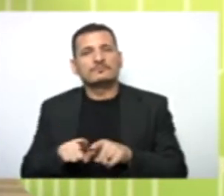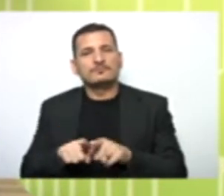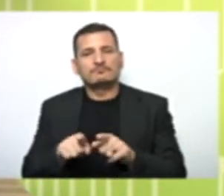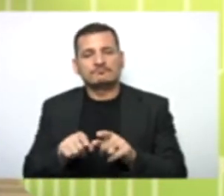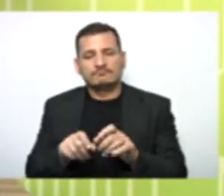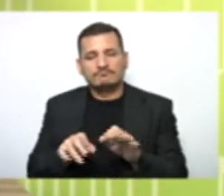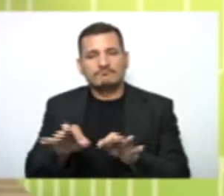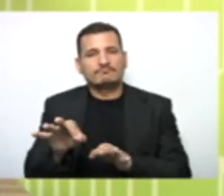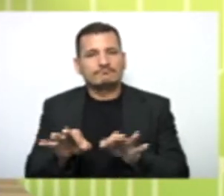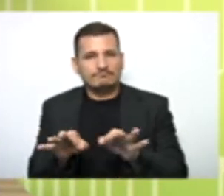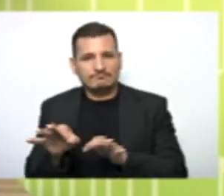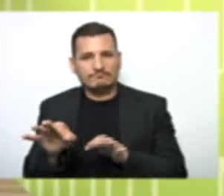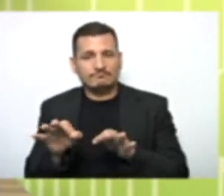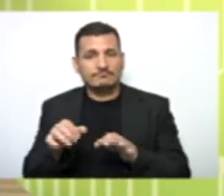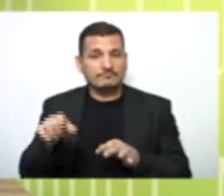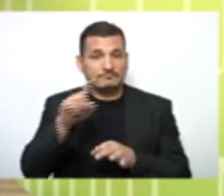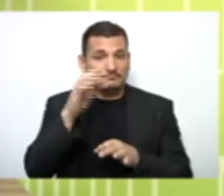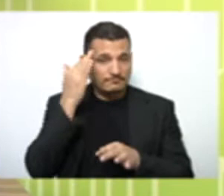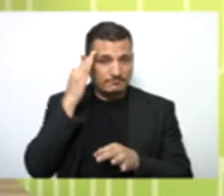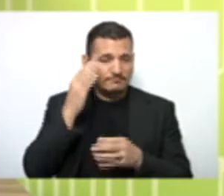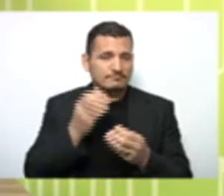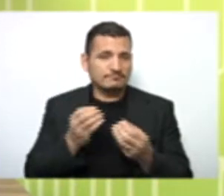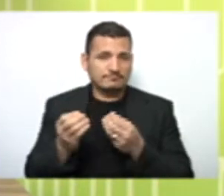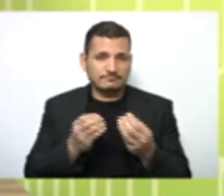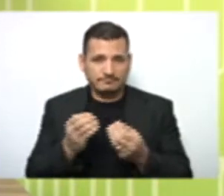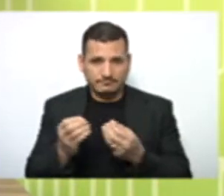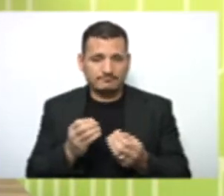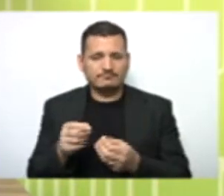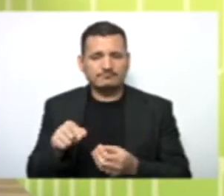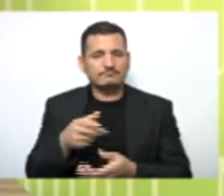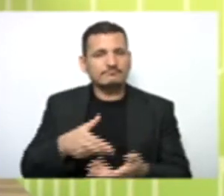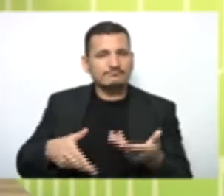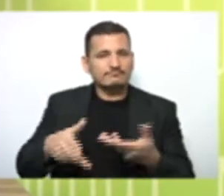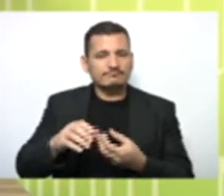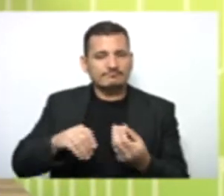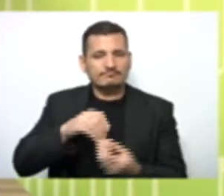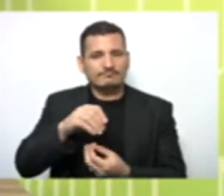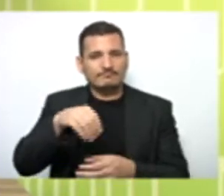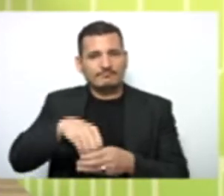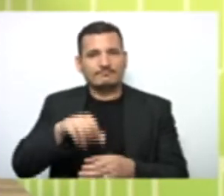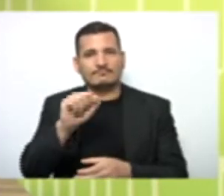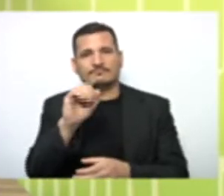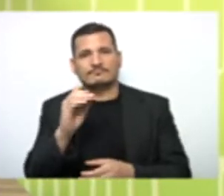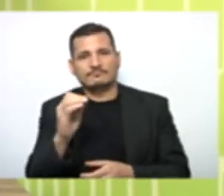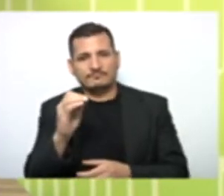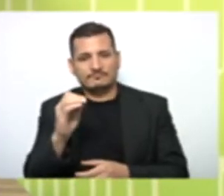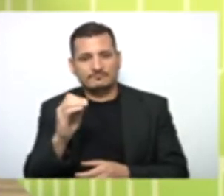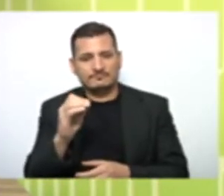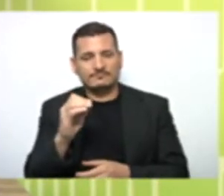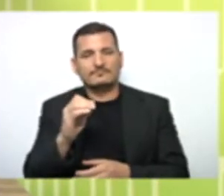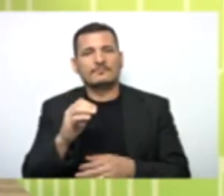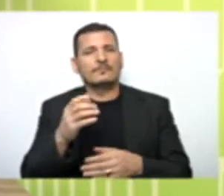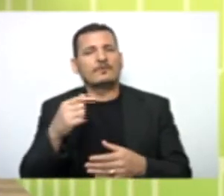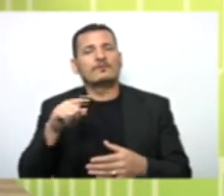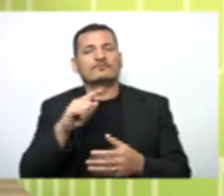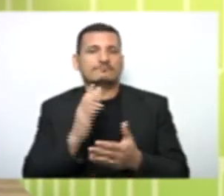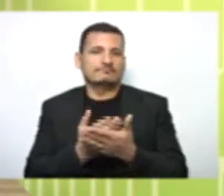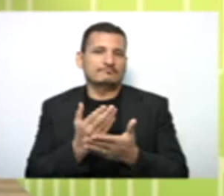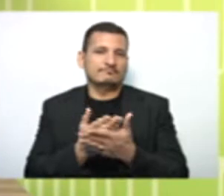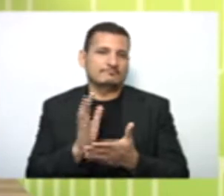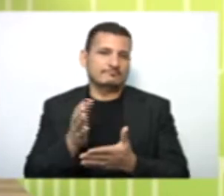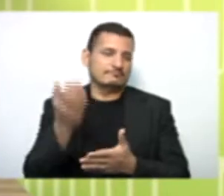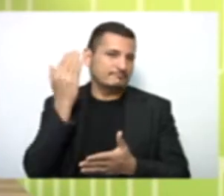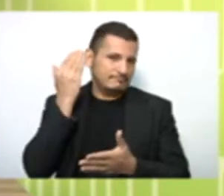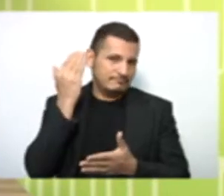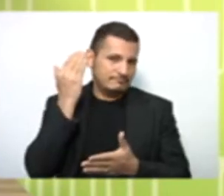do mundo dos processos e como eles se relacionam nos sistemas operacionais que nós já falamos um